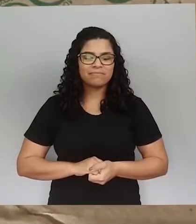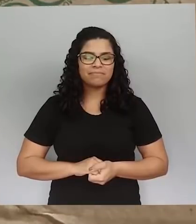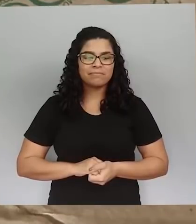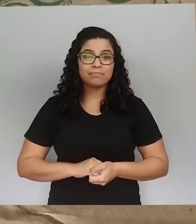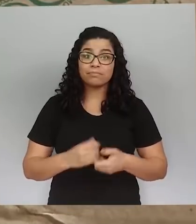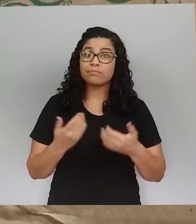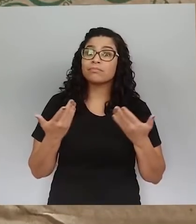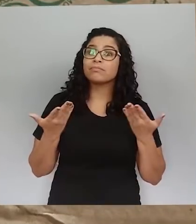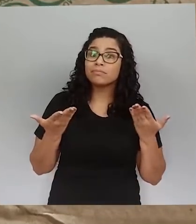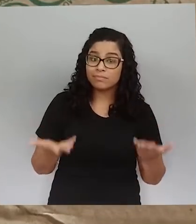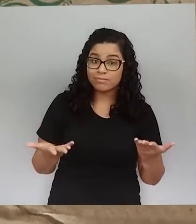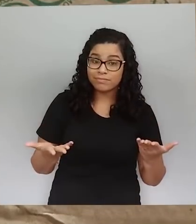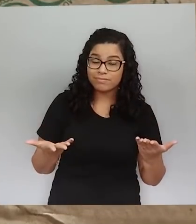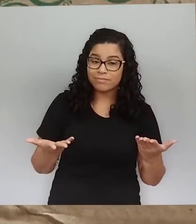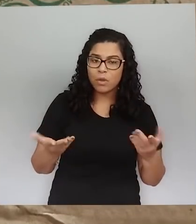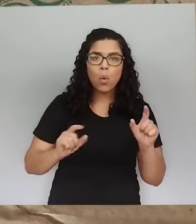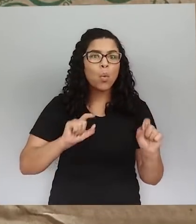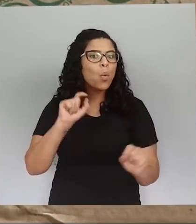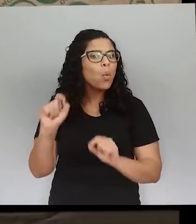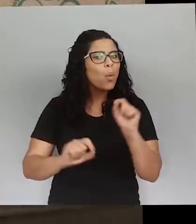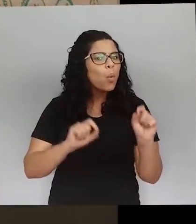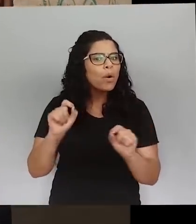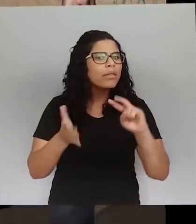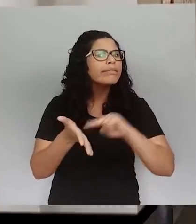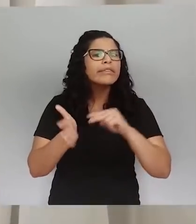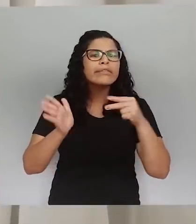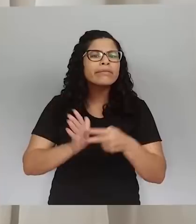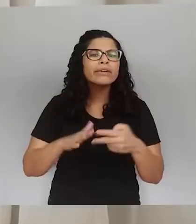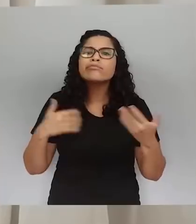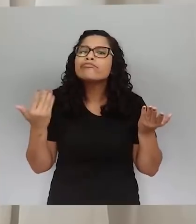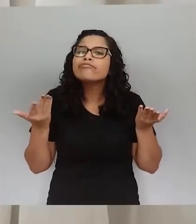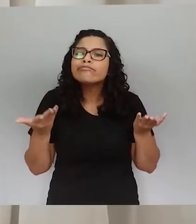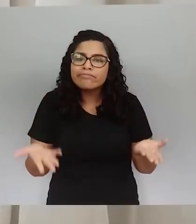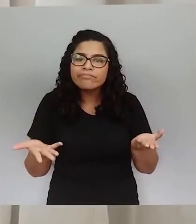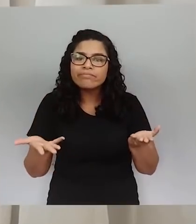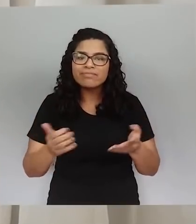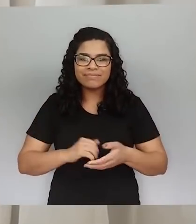Bem, afinal, o que é isso então?